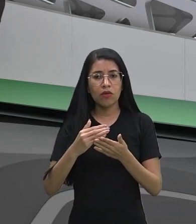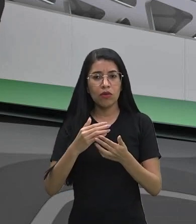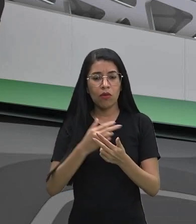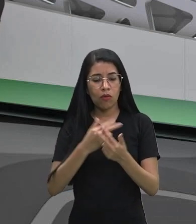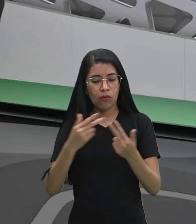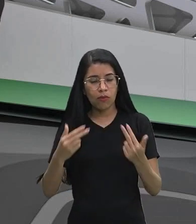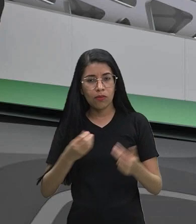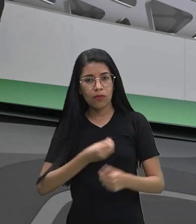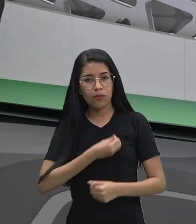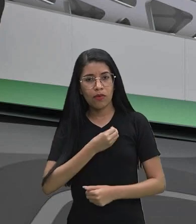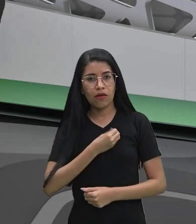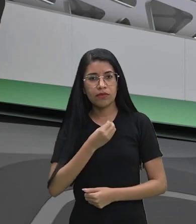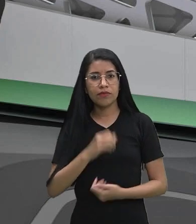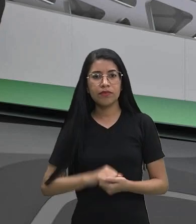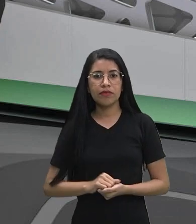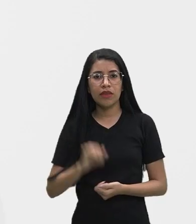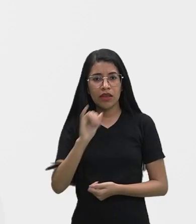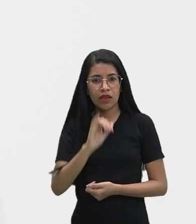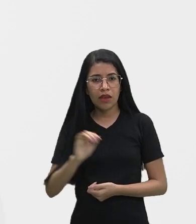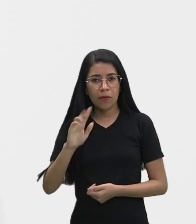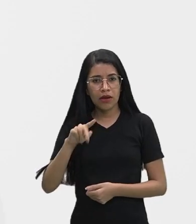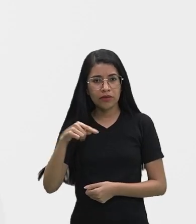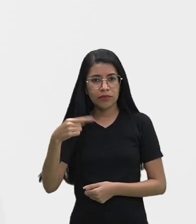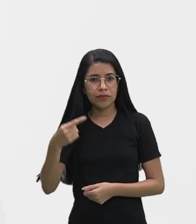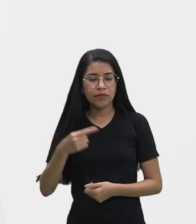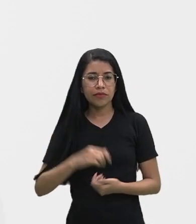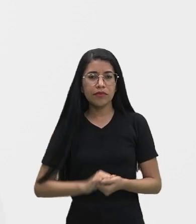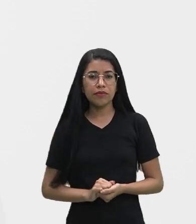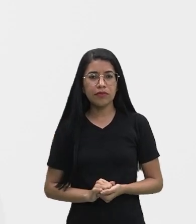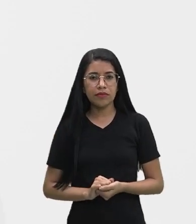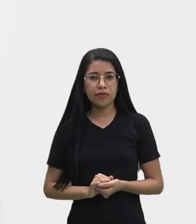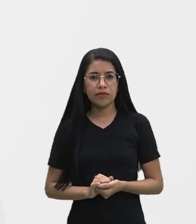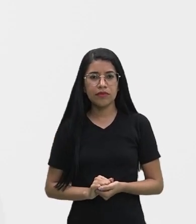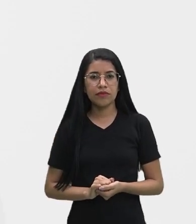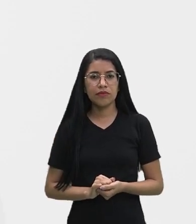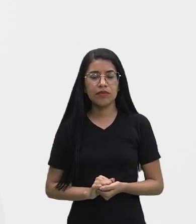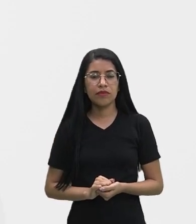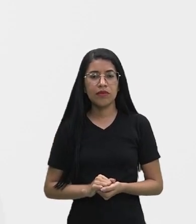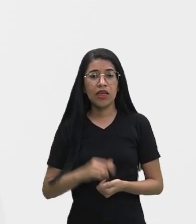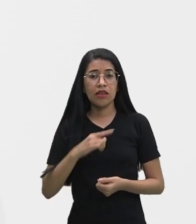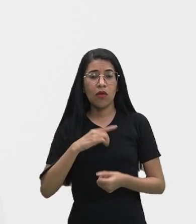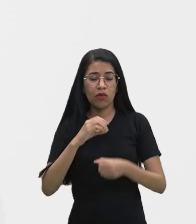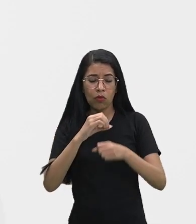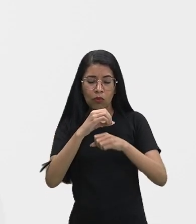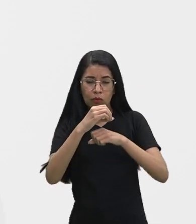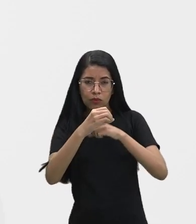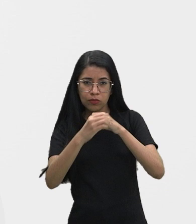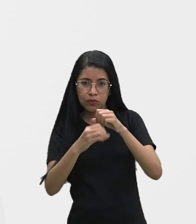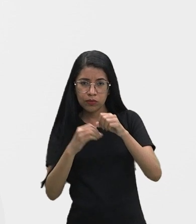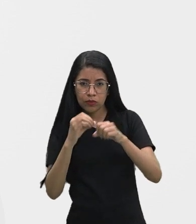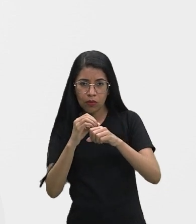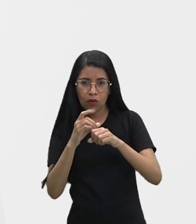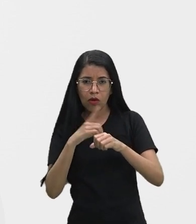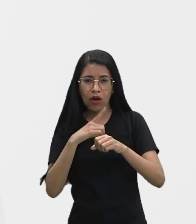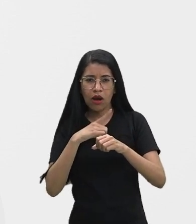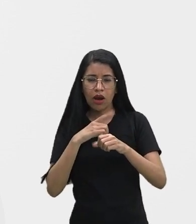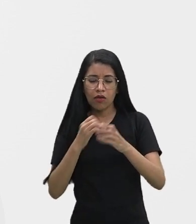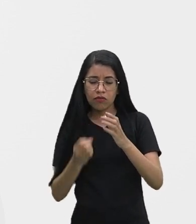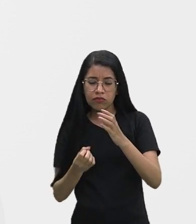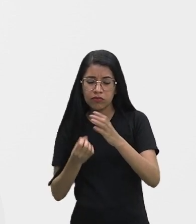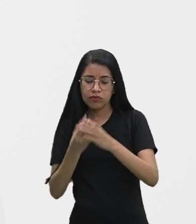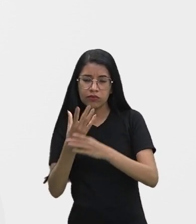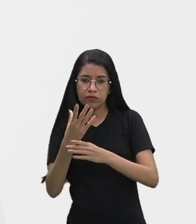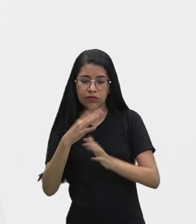dar uma olhada na nossa próxima imagem. Então, aí a gente tem, ó, que os compostos orgânicos surgidos na